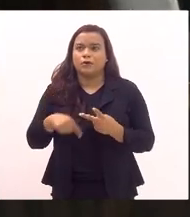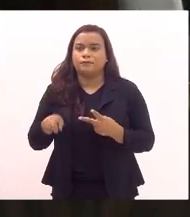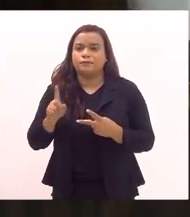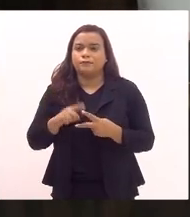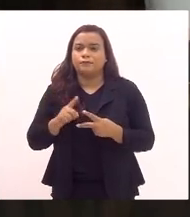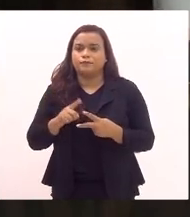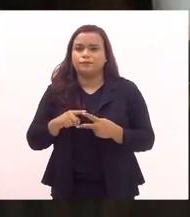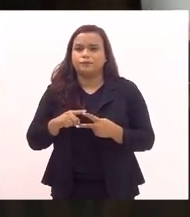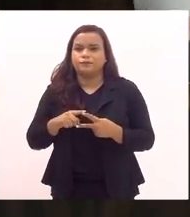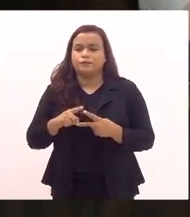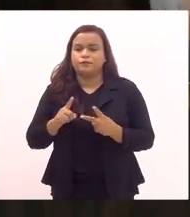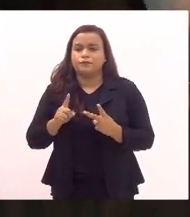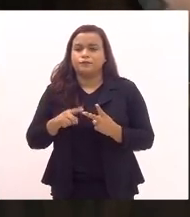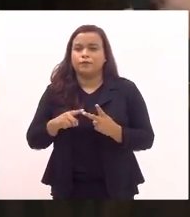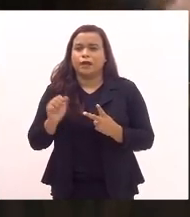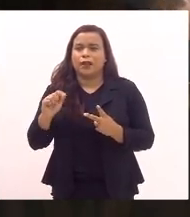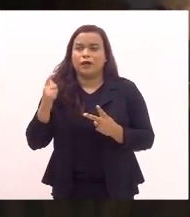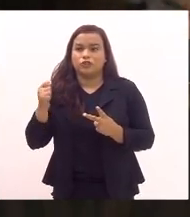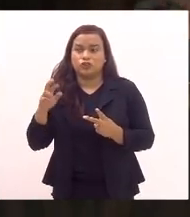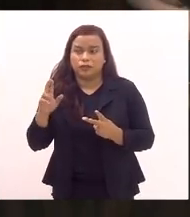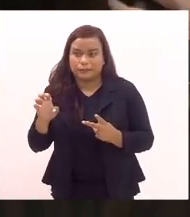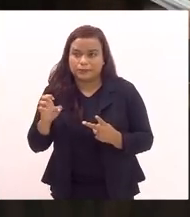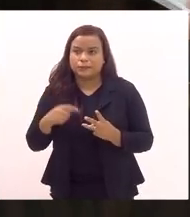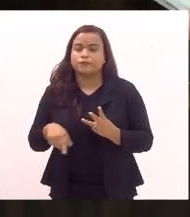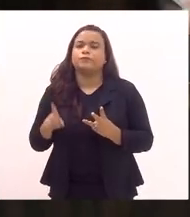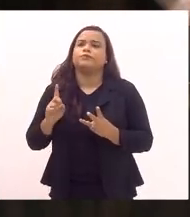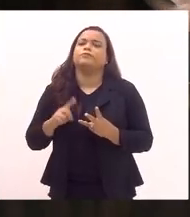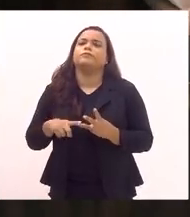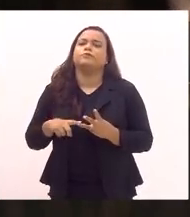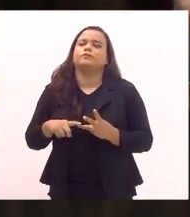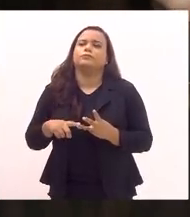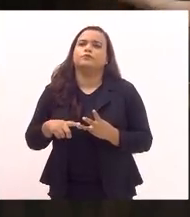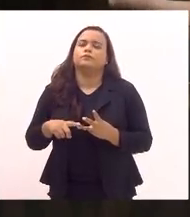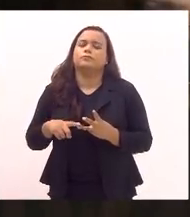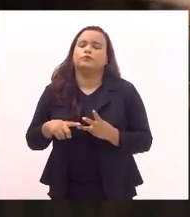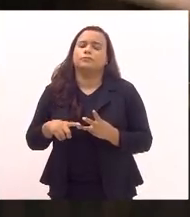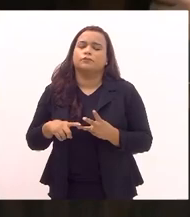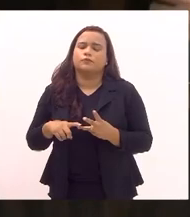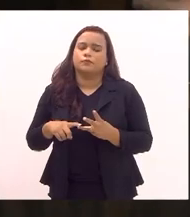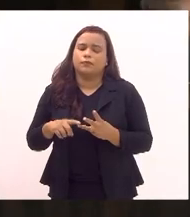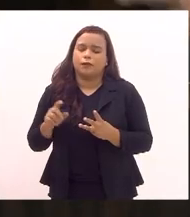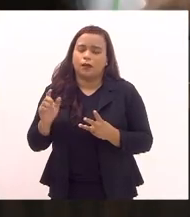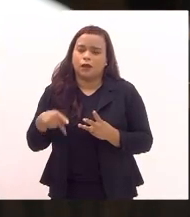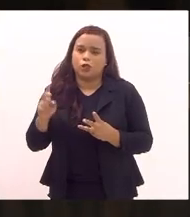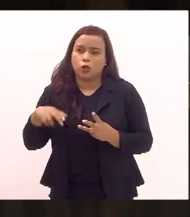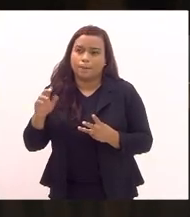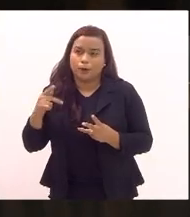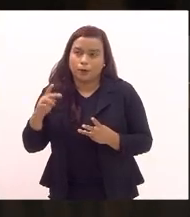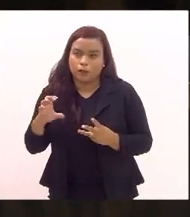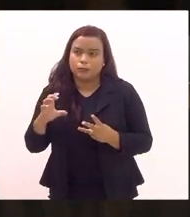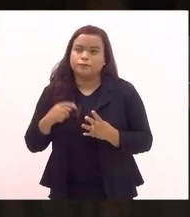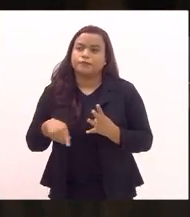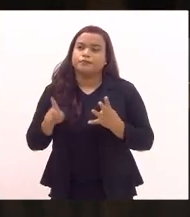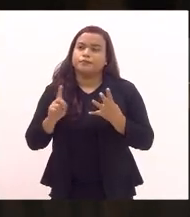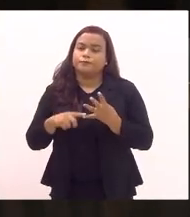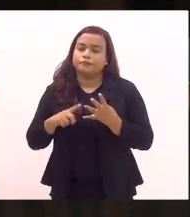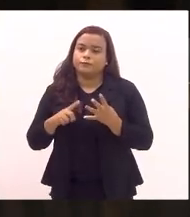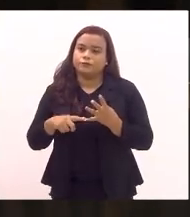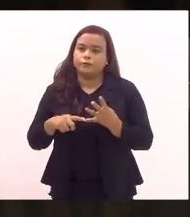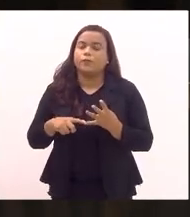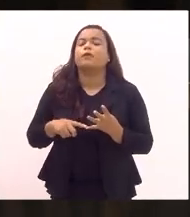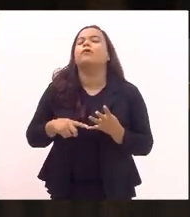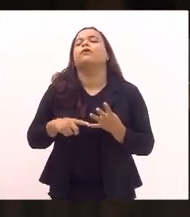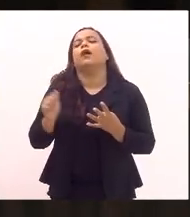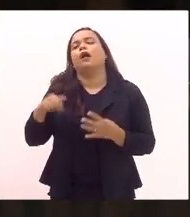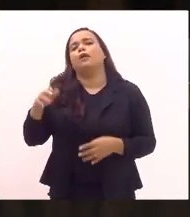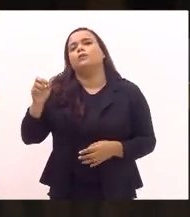Deputado Alana pra se ele tava Alexandre Freitas Deputado Alexandre Freitas e Tânia Alexandre knoplock tá Alexandre que